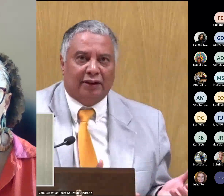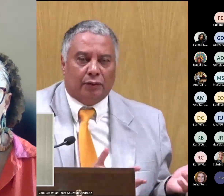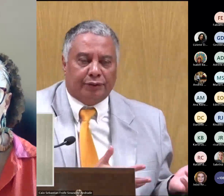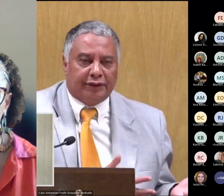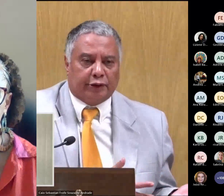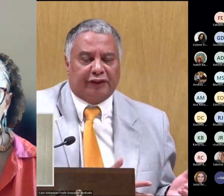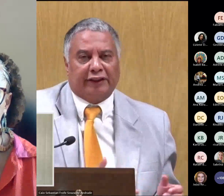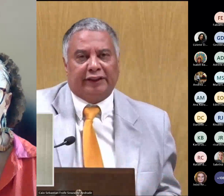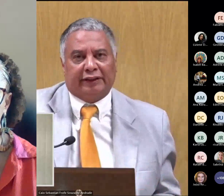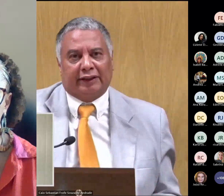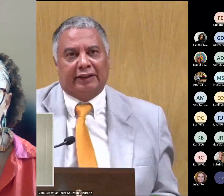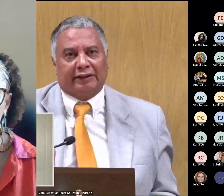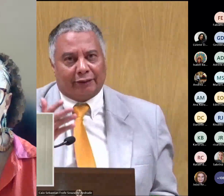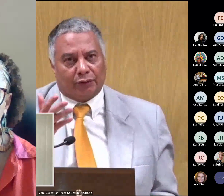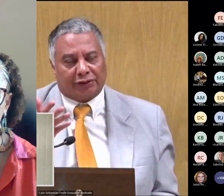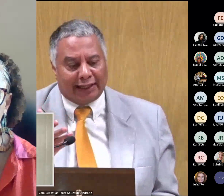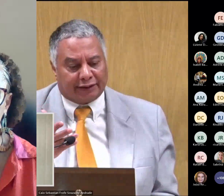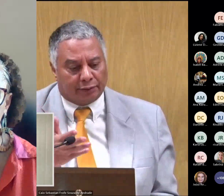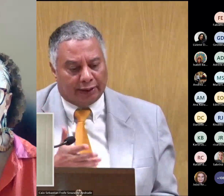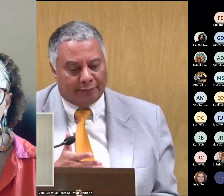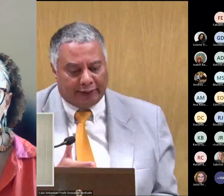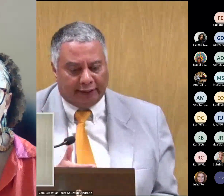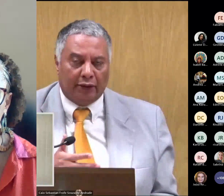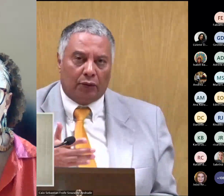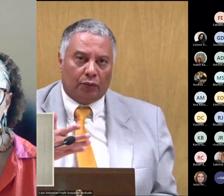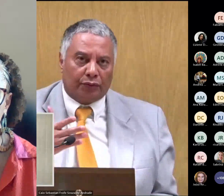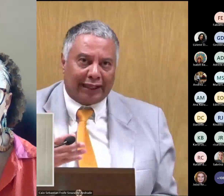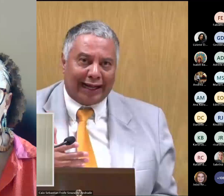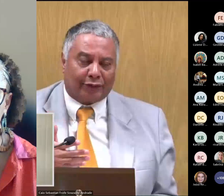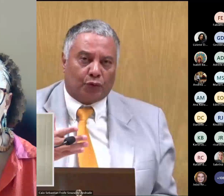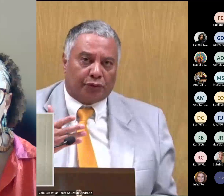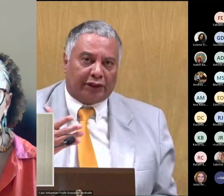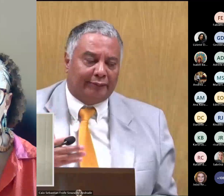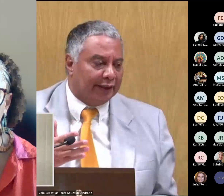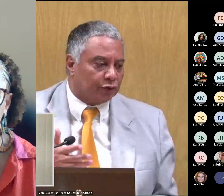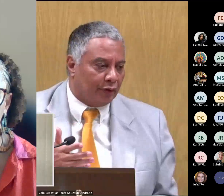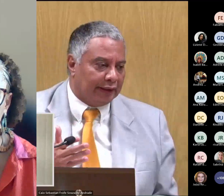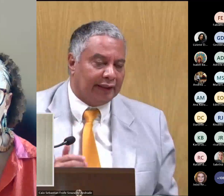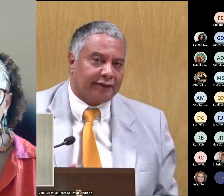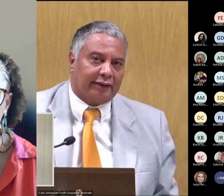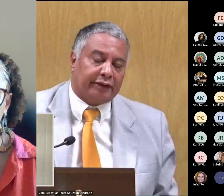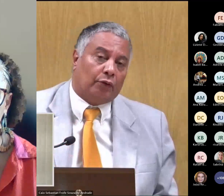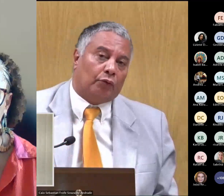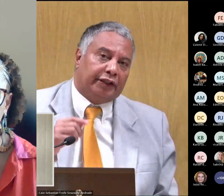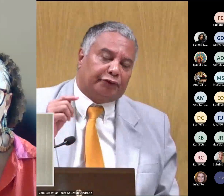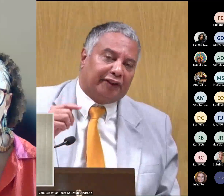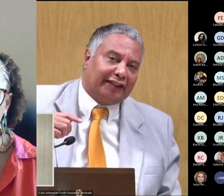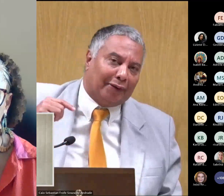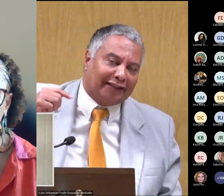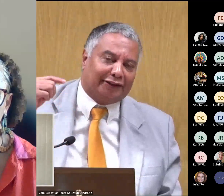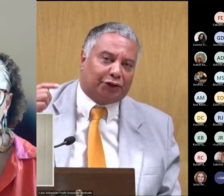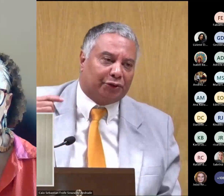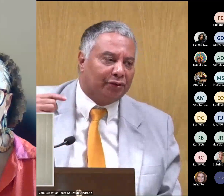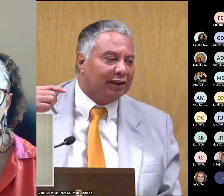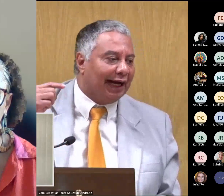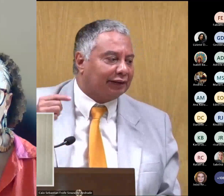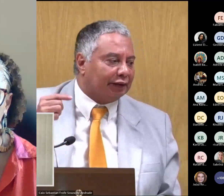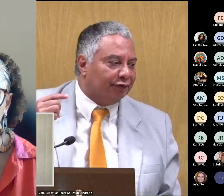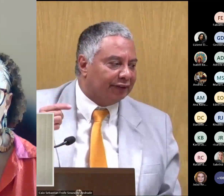o Edo Ferreira tá no site do iab os atos do crime da história da escravidão o Ed Ferreira é o mais